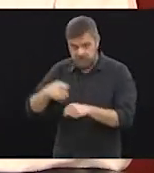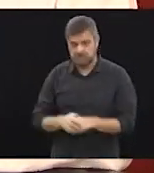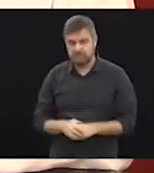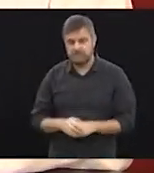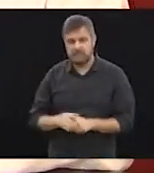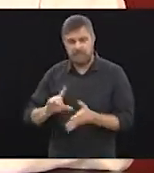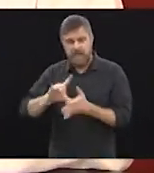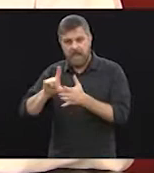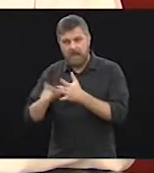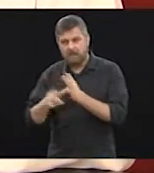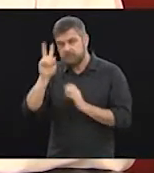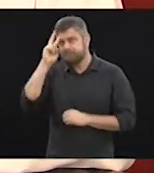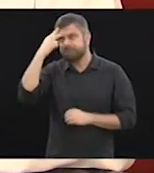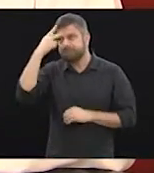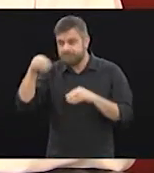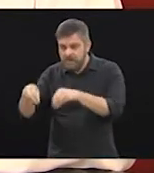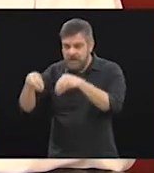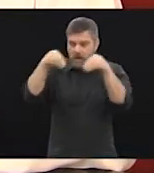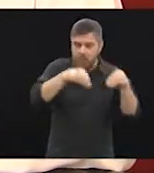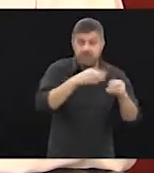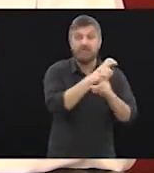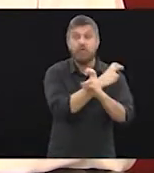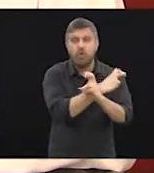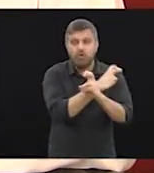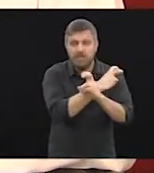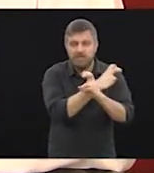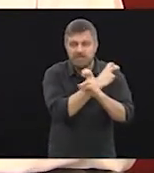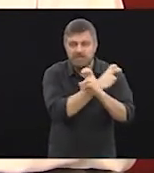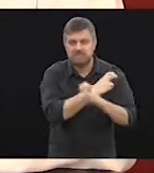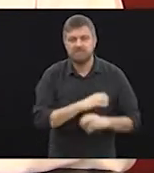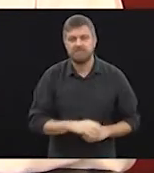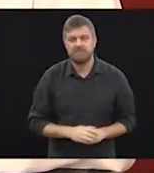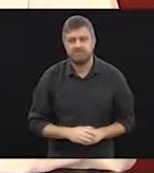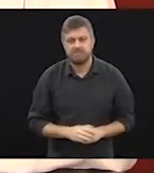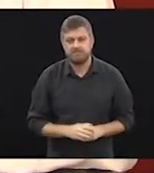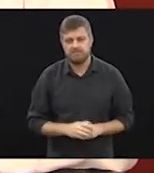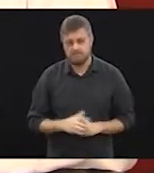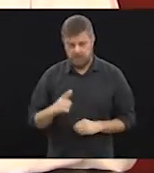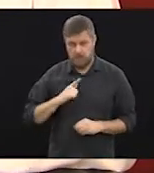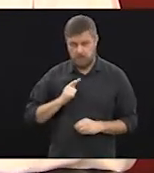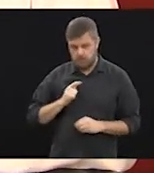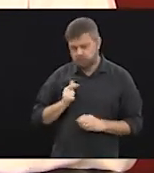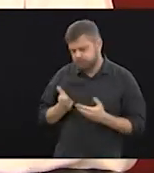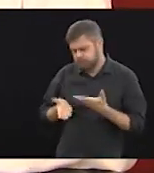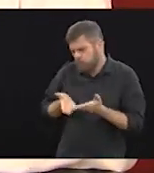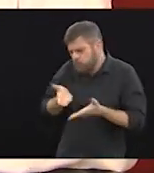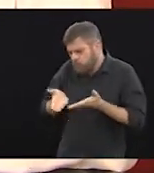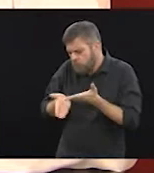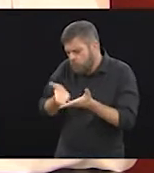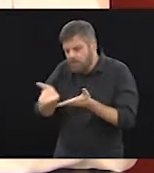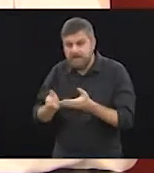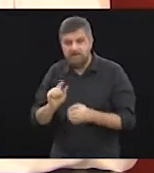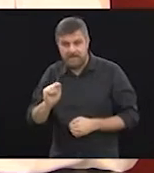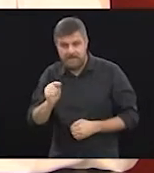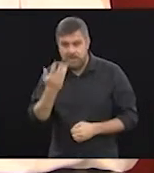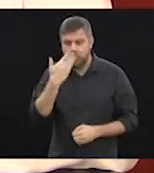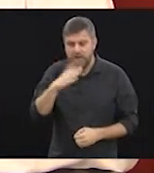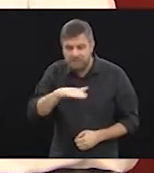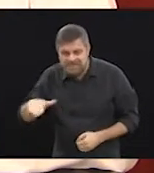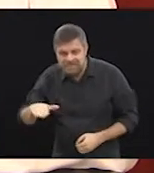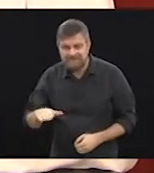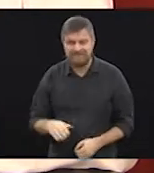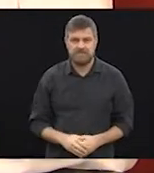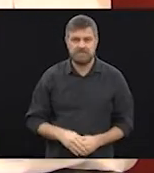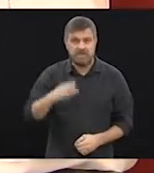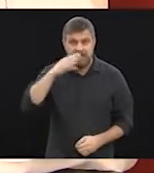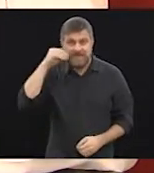E o que me fez levar a ser ortopedista? Eu tratava de muitas crianças e